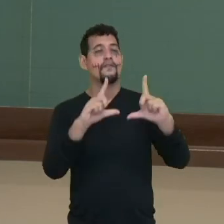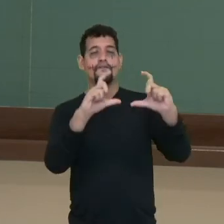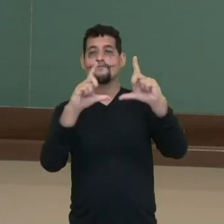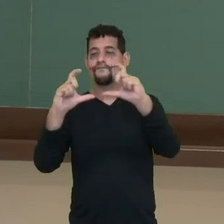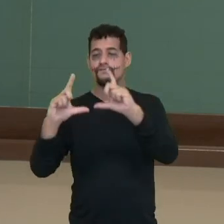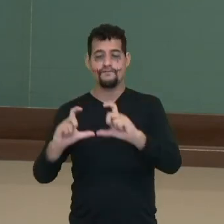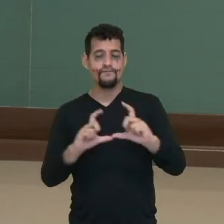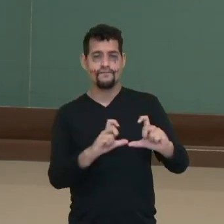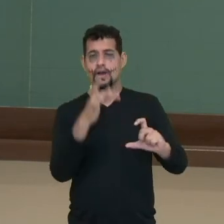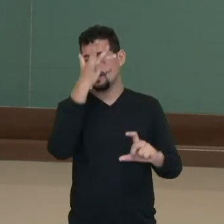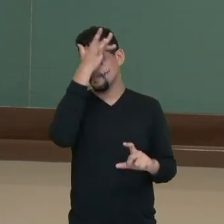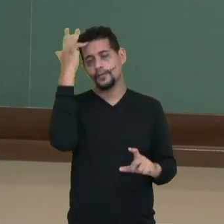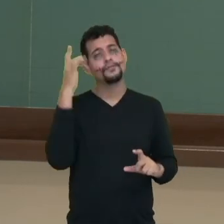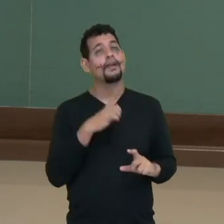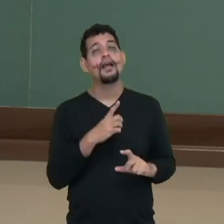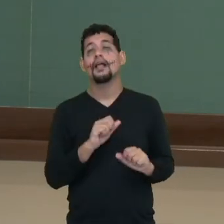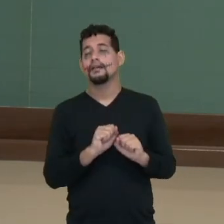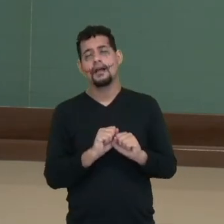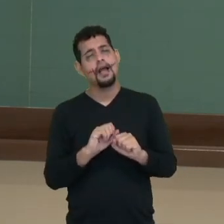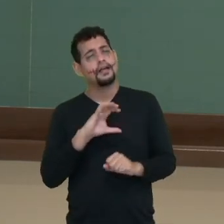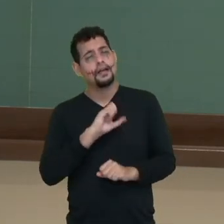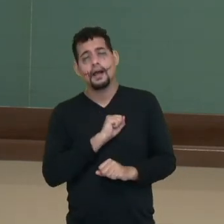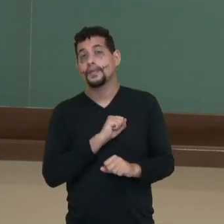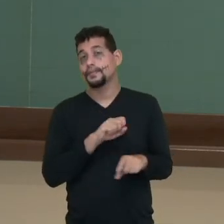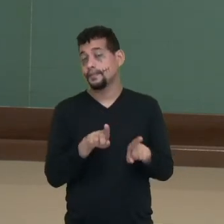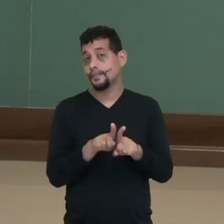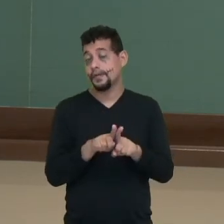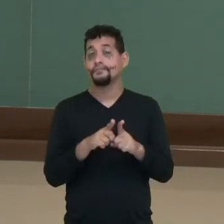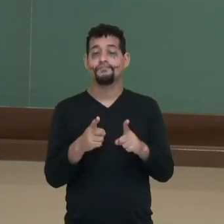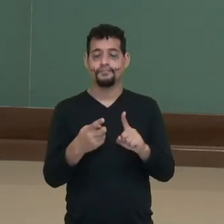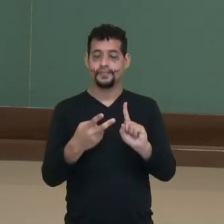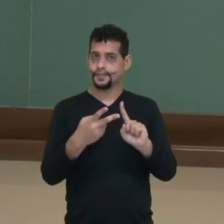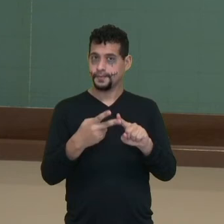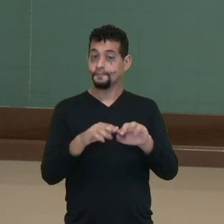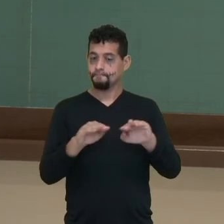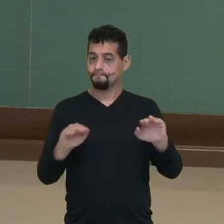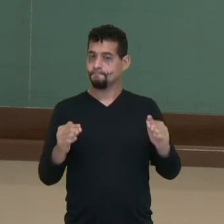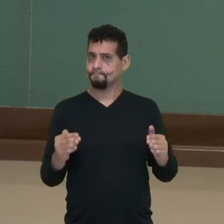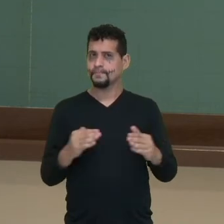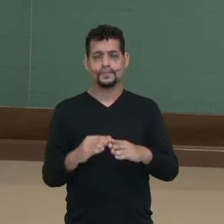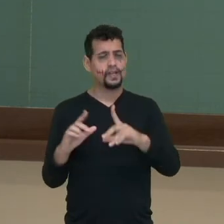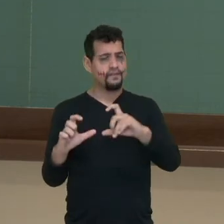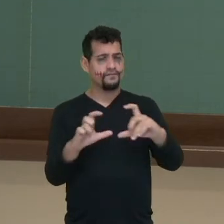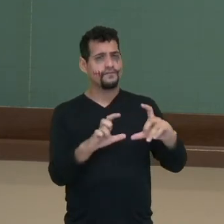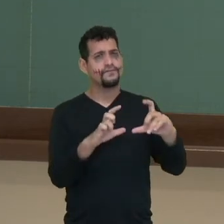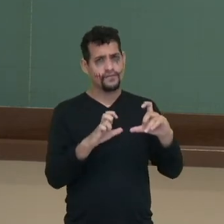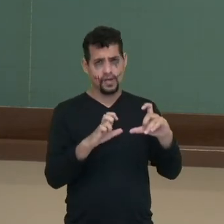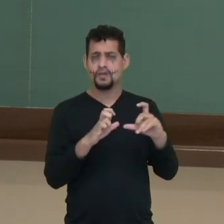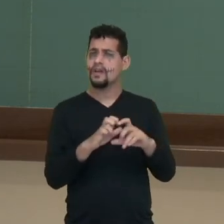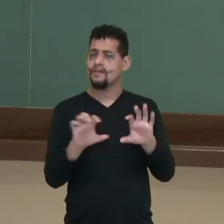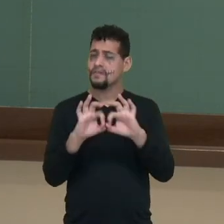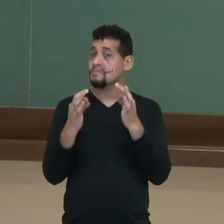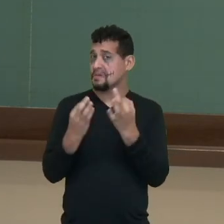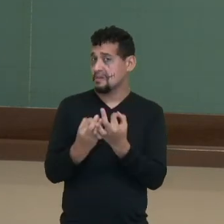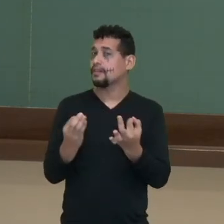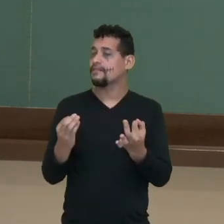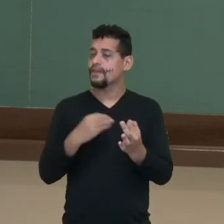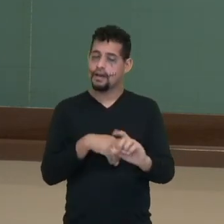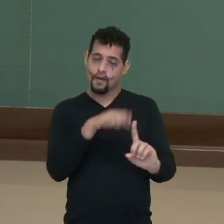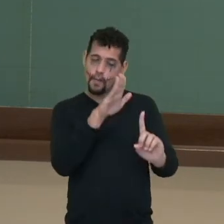las personas a quienes el altar es dedicado. O segundo nível vai colocar as fotos do parente que vai